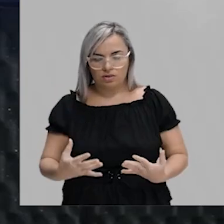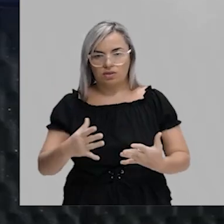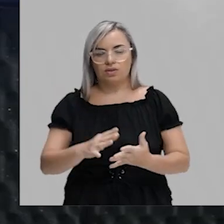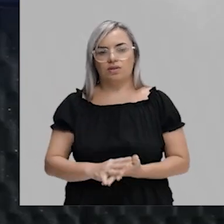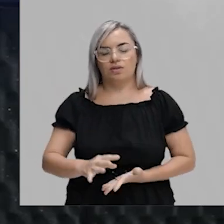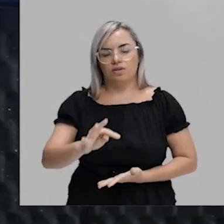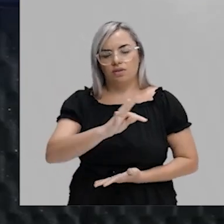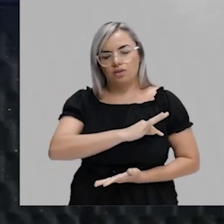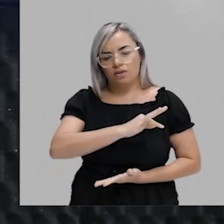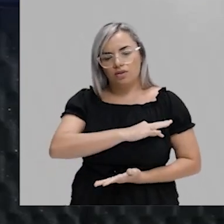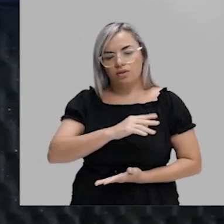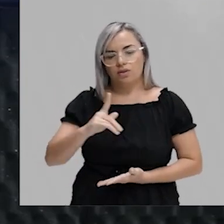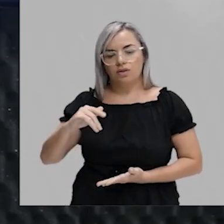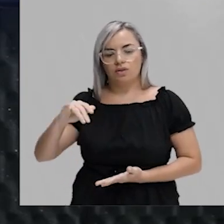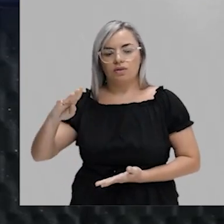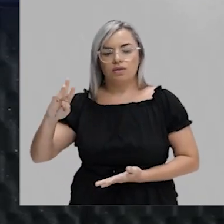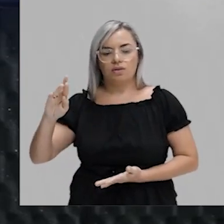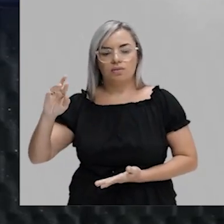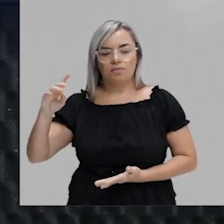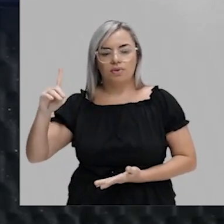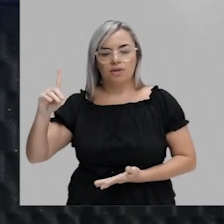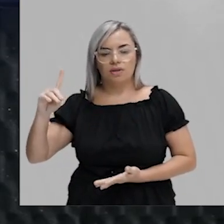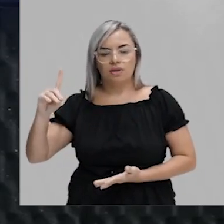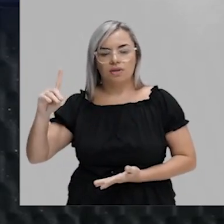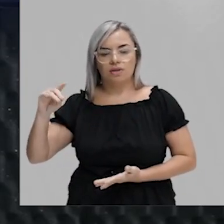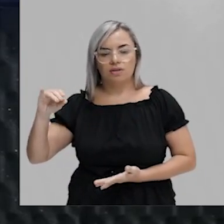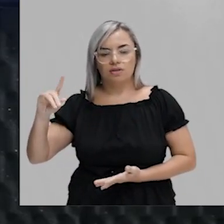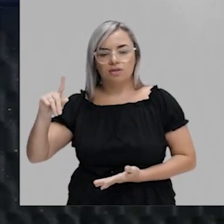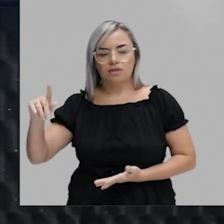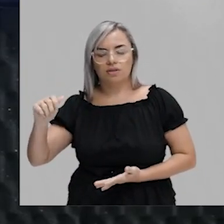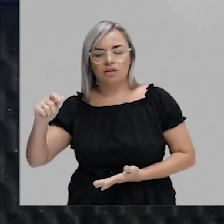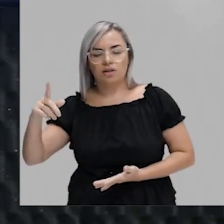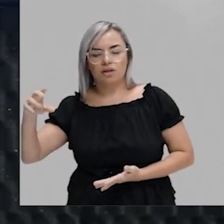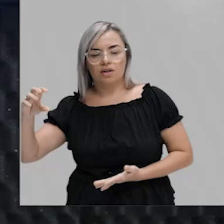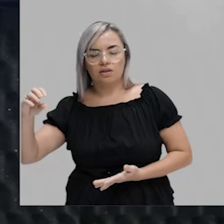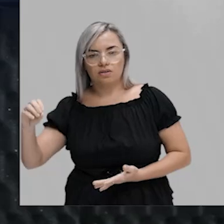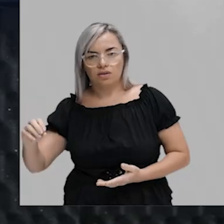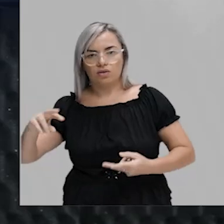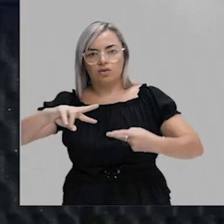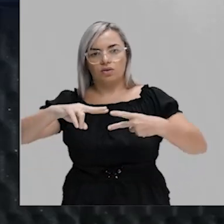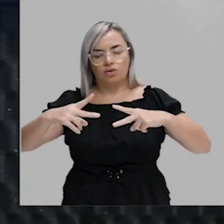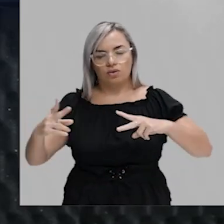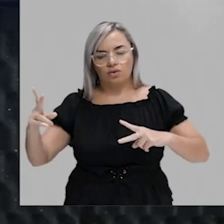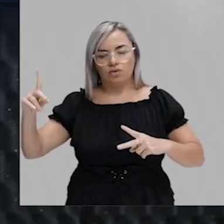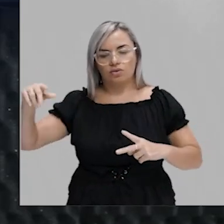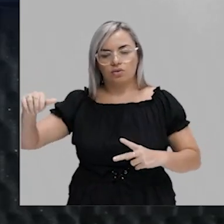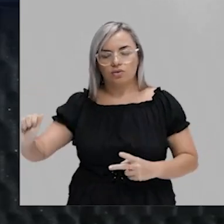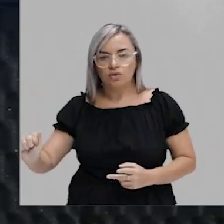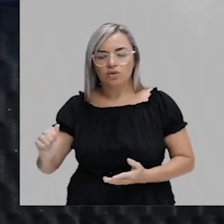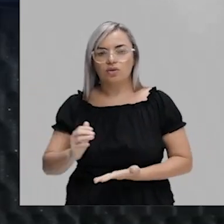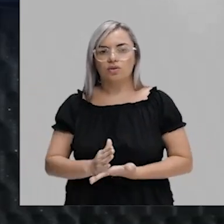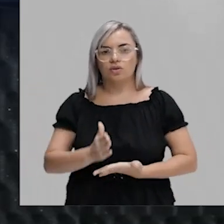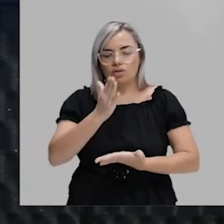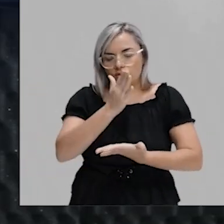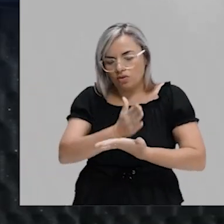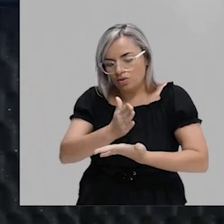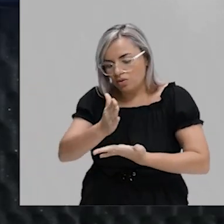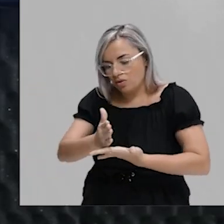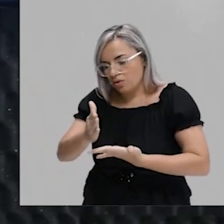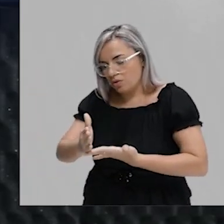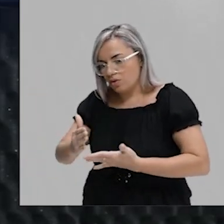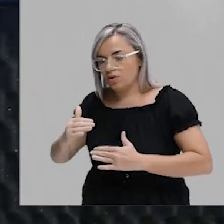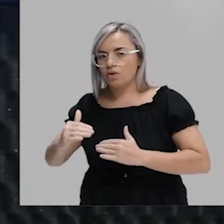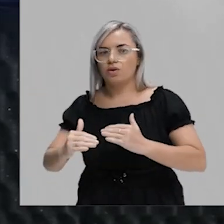em si e do processo de hibridização do DNA. Então, basicamente, esses são os caminhos que serão seguidos